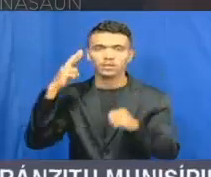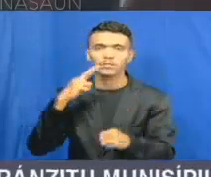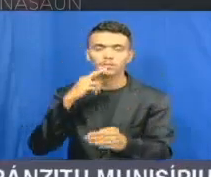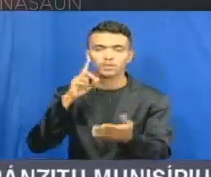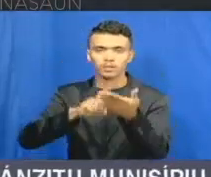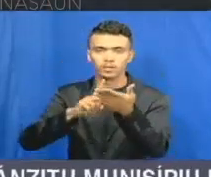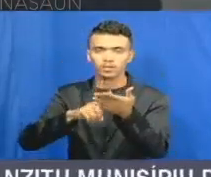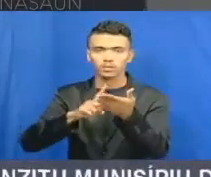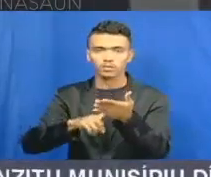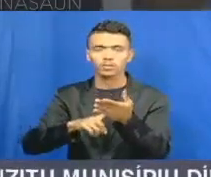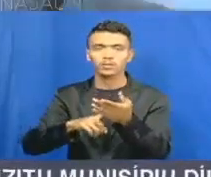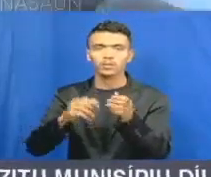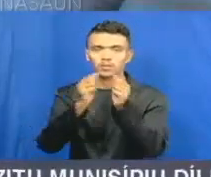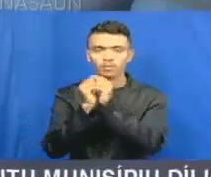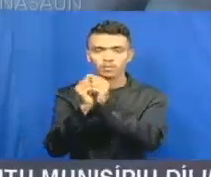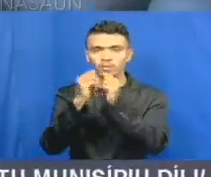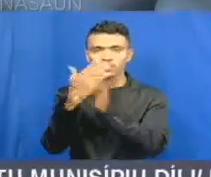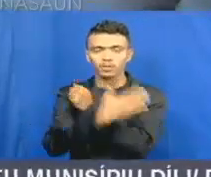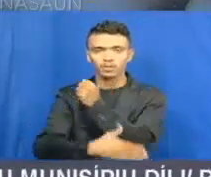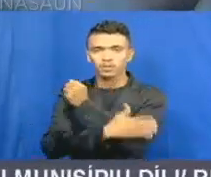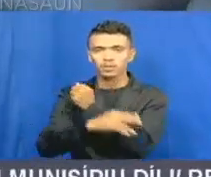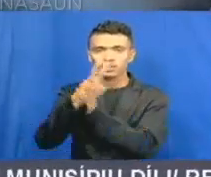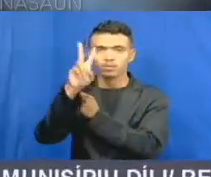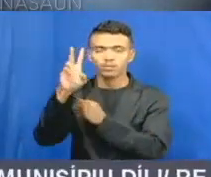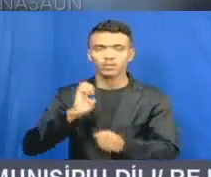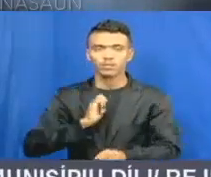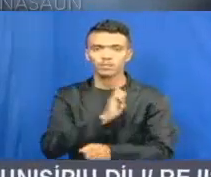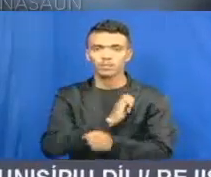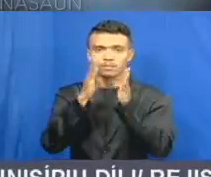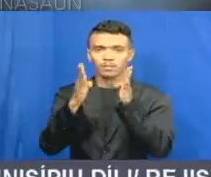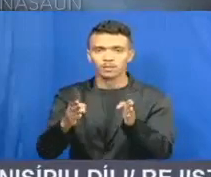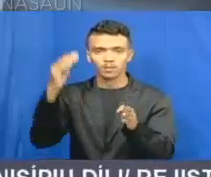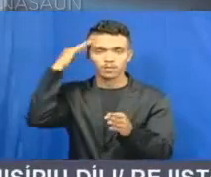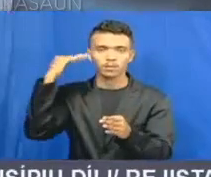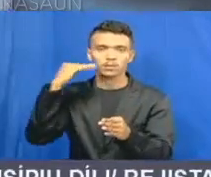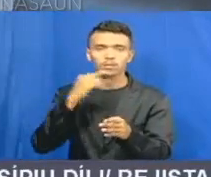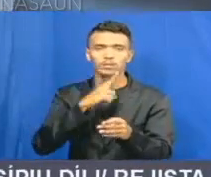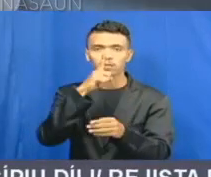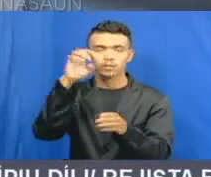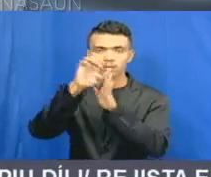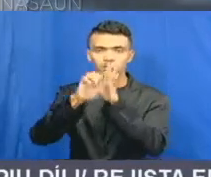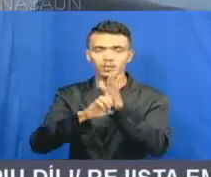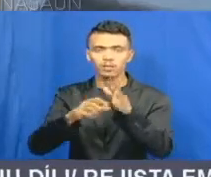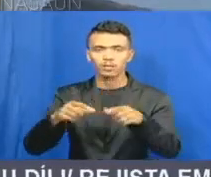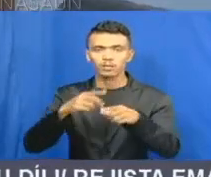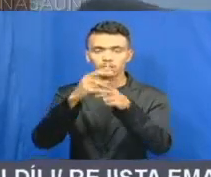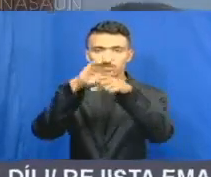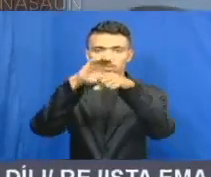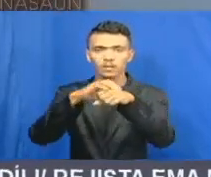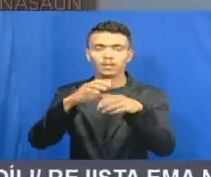discute cooperação entre Rai Rua. Diplomata Coreia Sul, né, Hactuir, Estado Coreia Sul, cair bem experiência